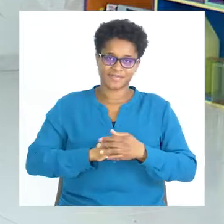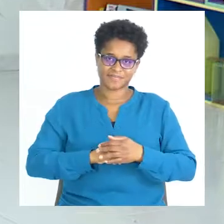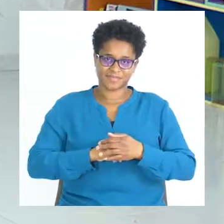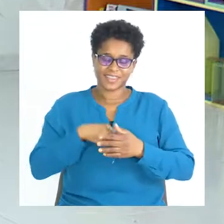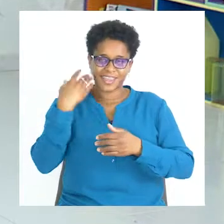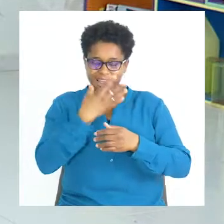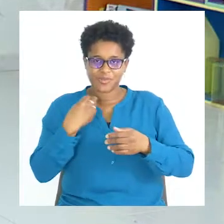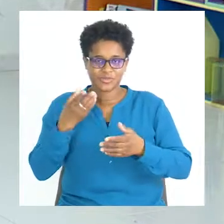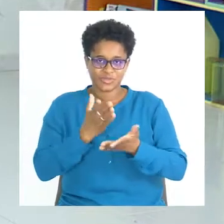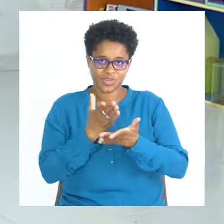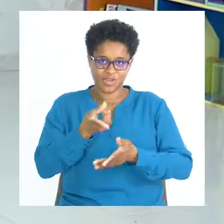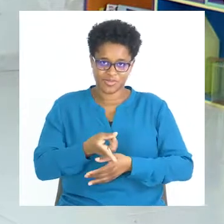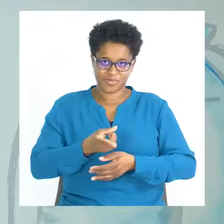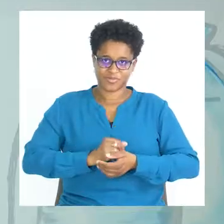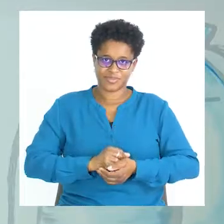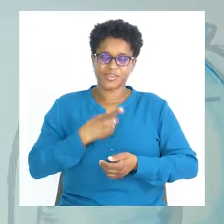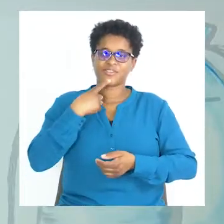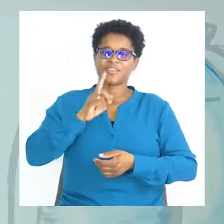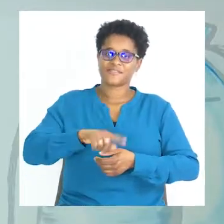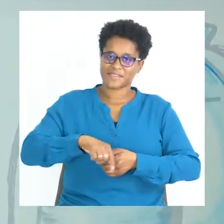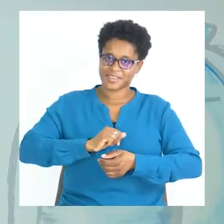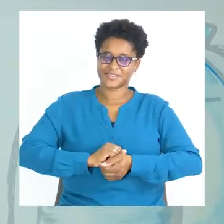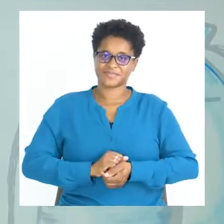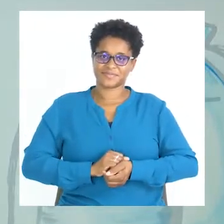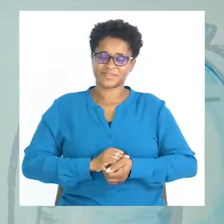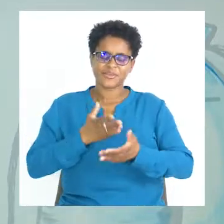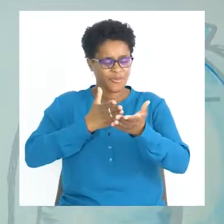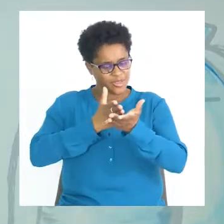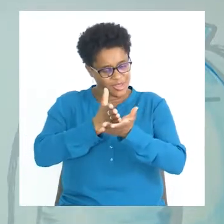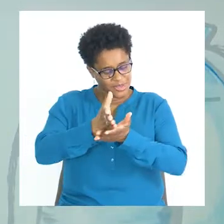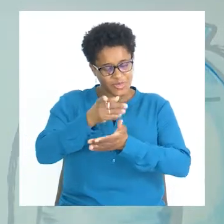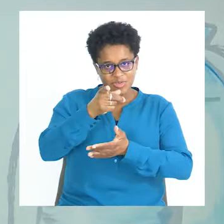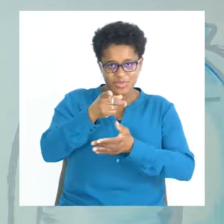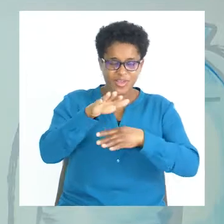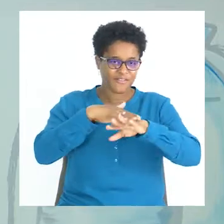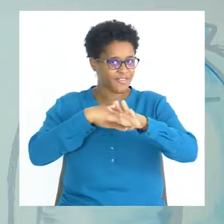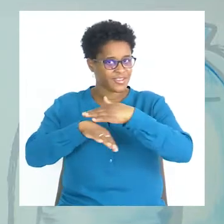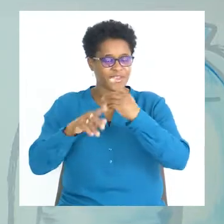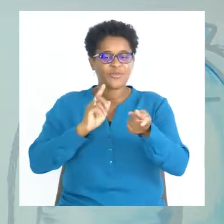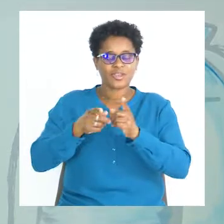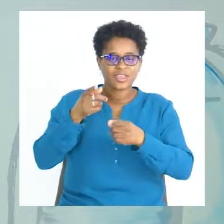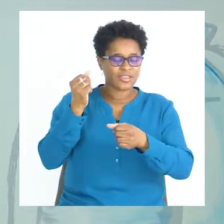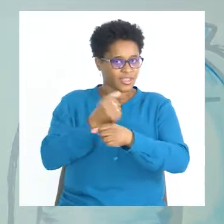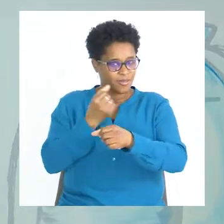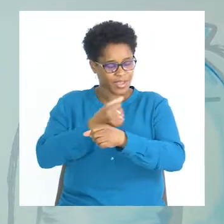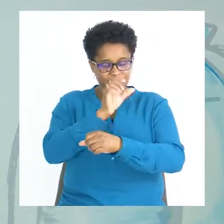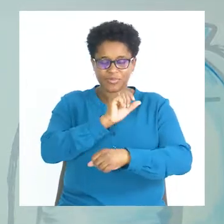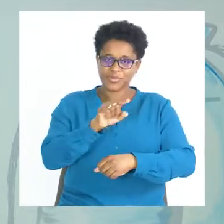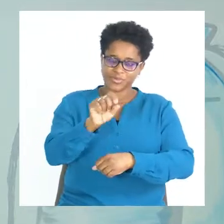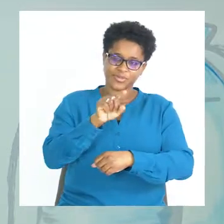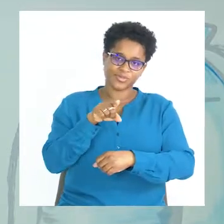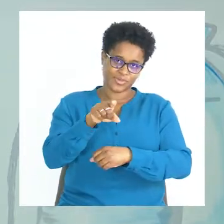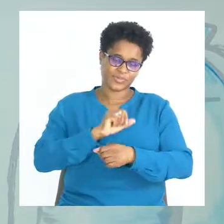para ti, que és aluno de nono ano. Novamente, continuas fazendo aquilo que é o teu dever.